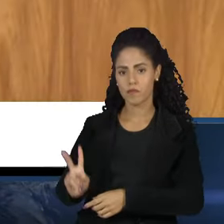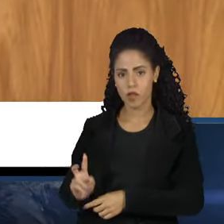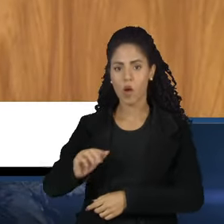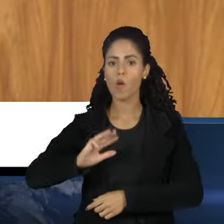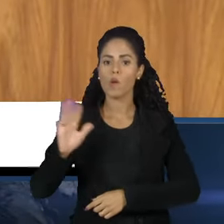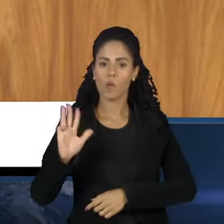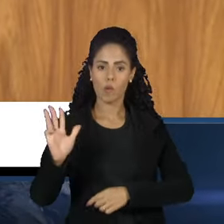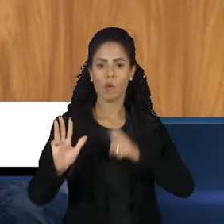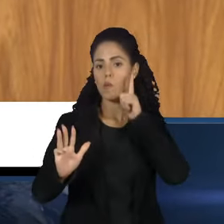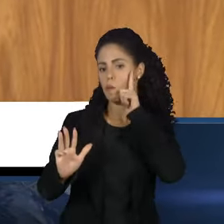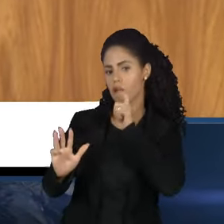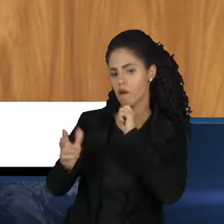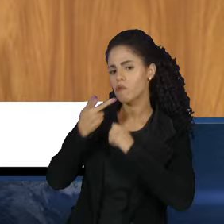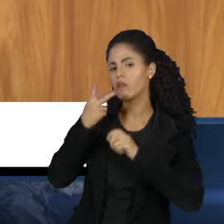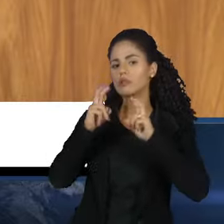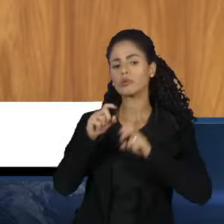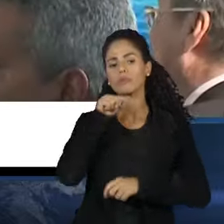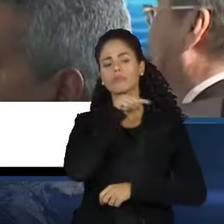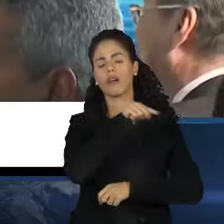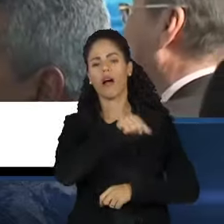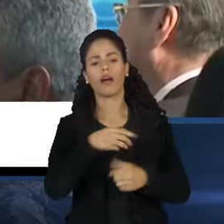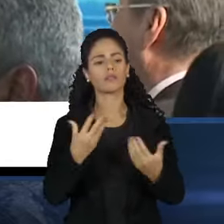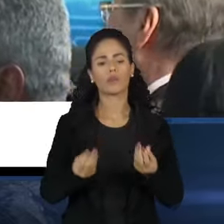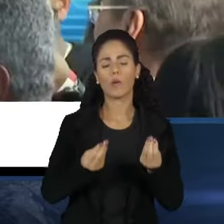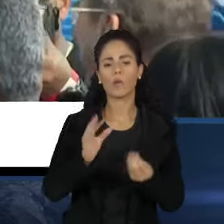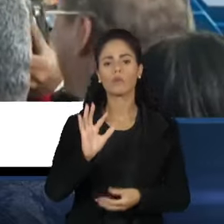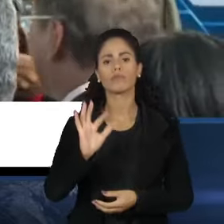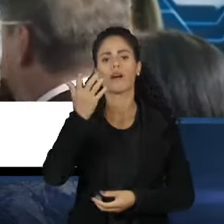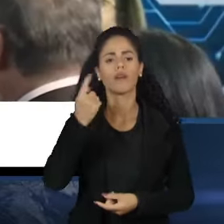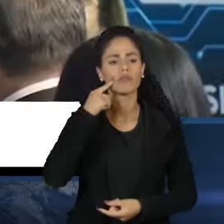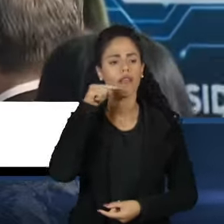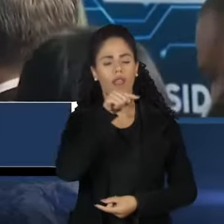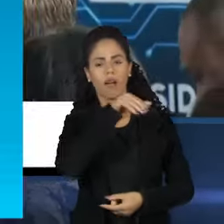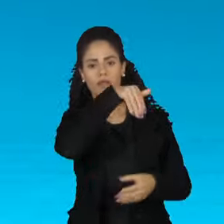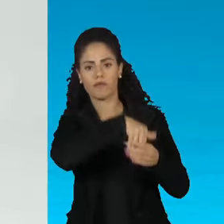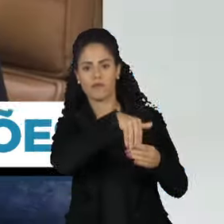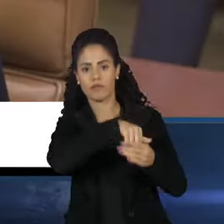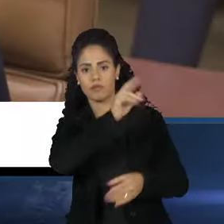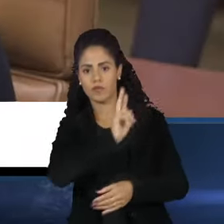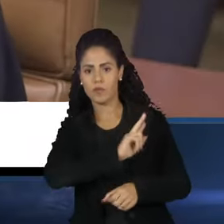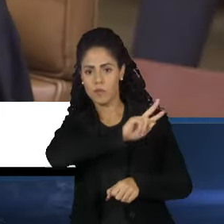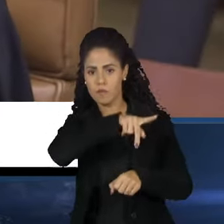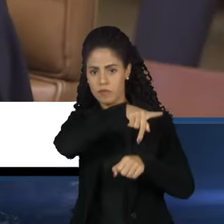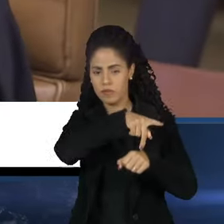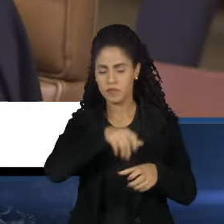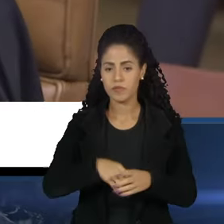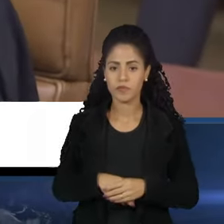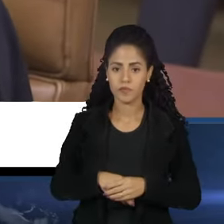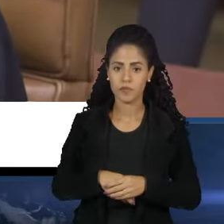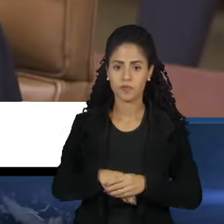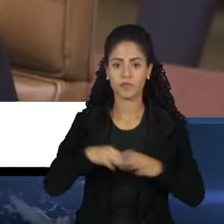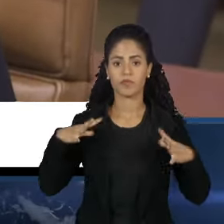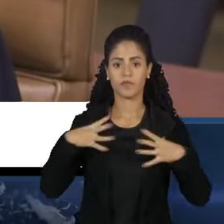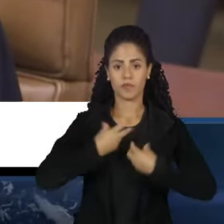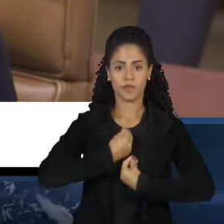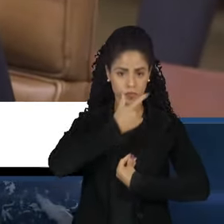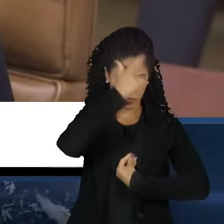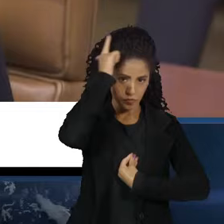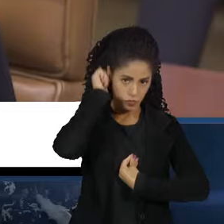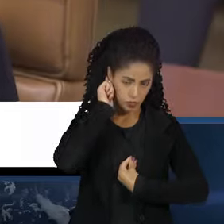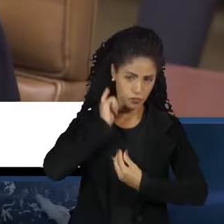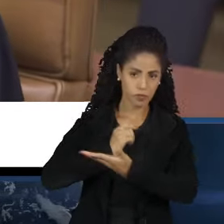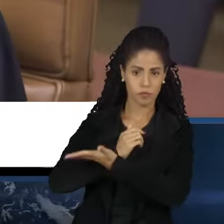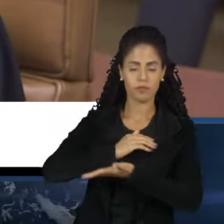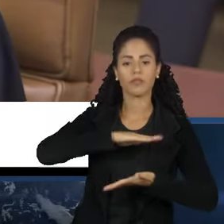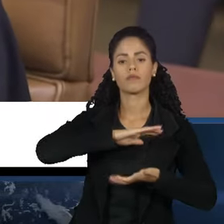que situação é grave e que não garantem reconhecer a eleição do país. Ministro do STF, Alexandre de